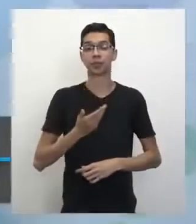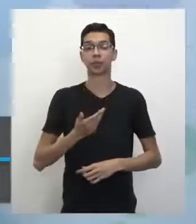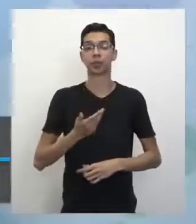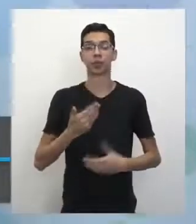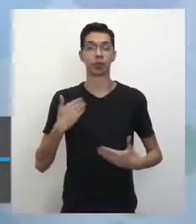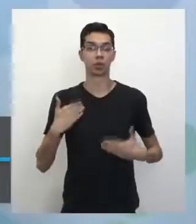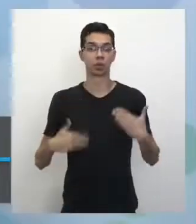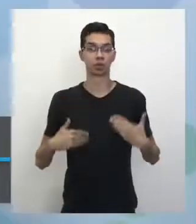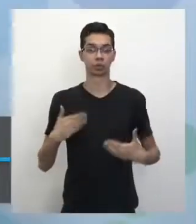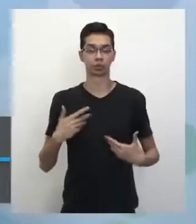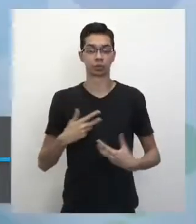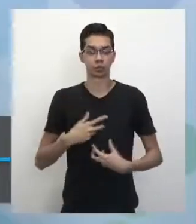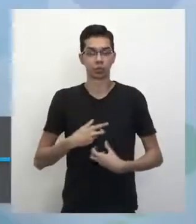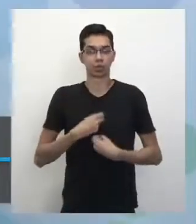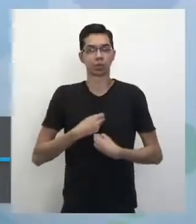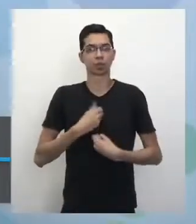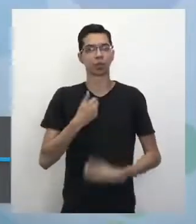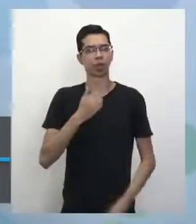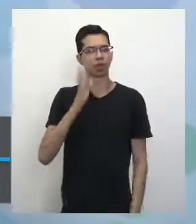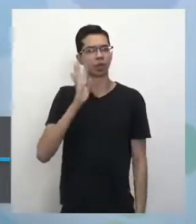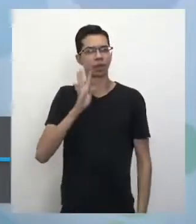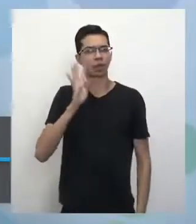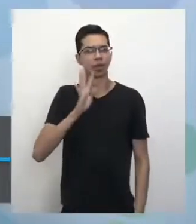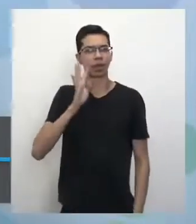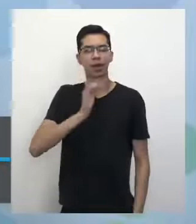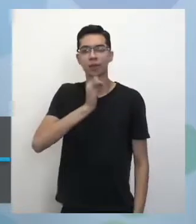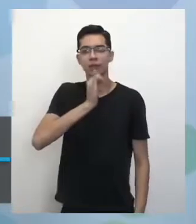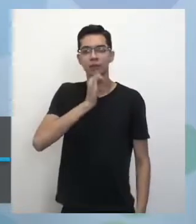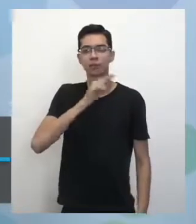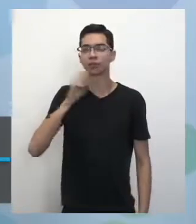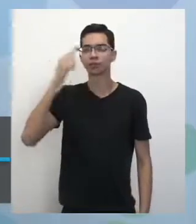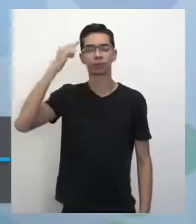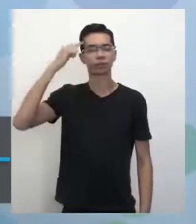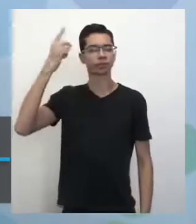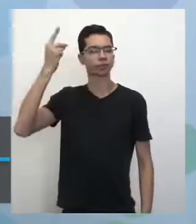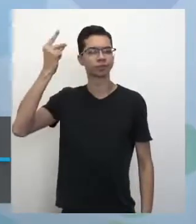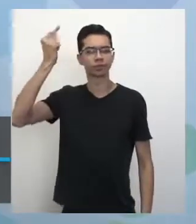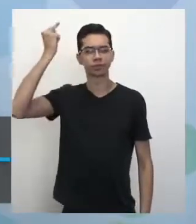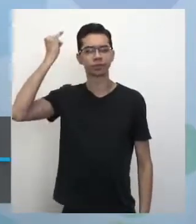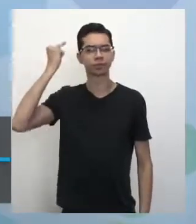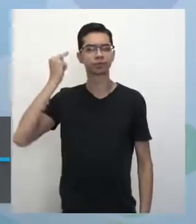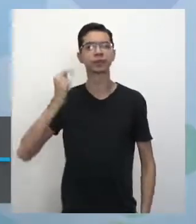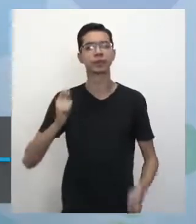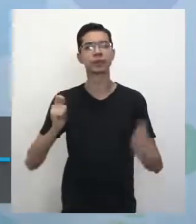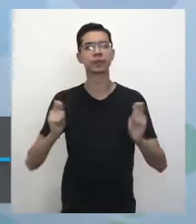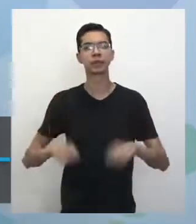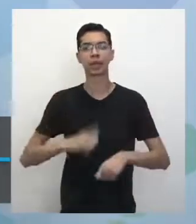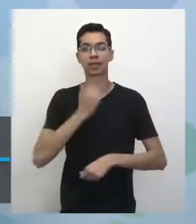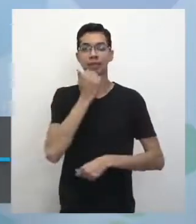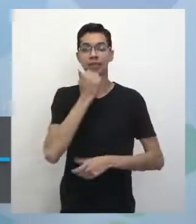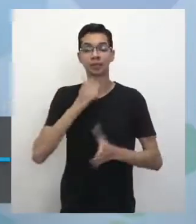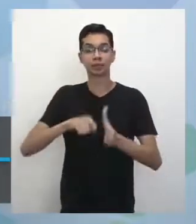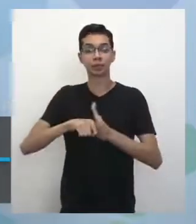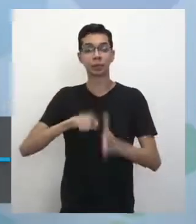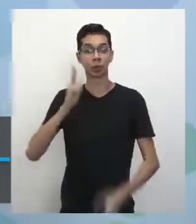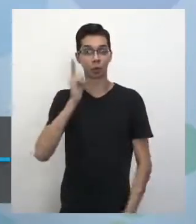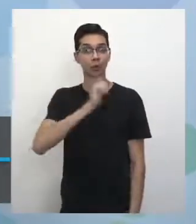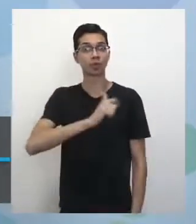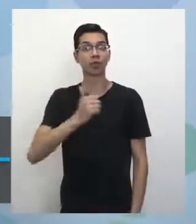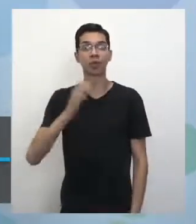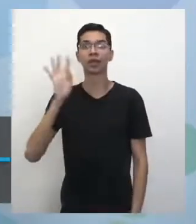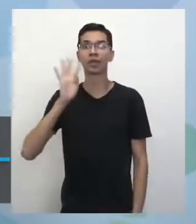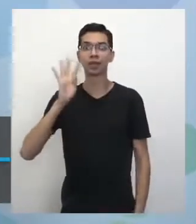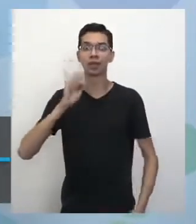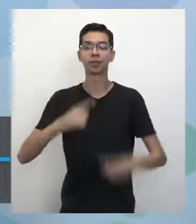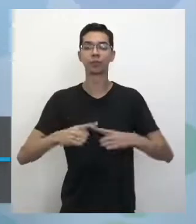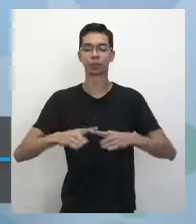absorvido. Nossa, Exato. muito legal, né? O pessoal ter essa sacada científica de pensar nessa Exato, questão. Vamos incluir aqui um muito biomaterial legal. para